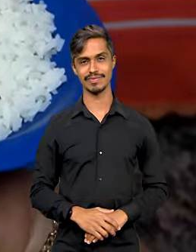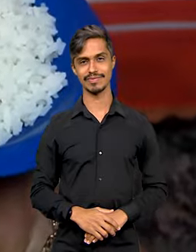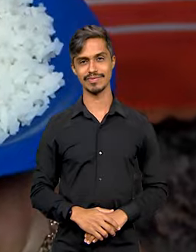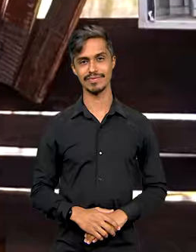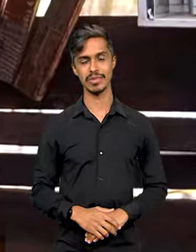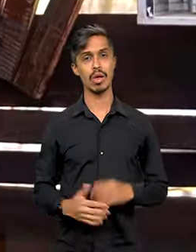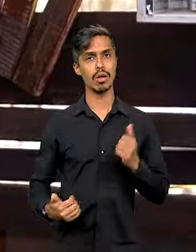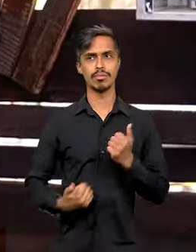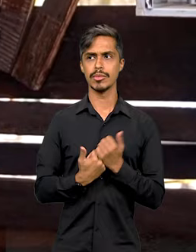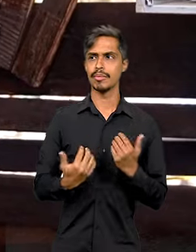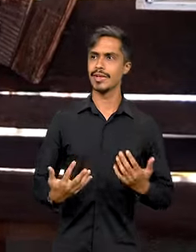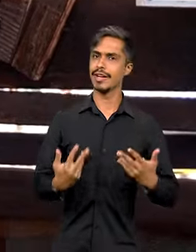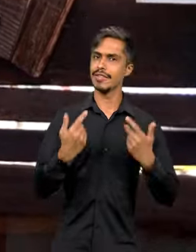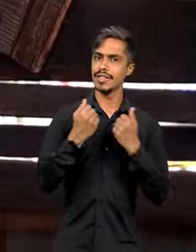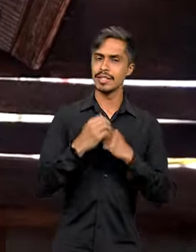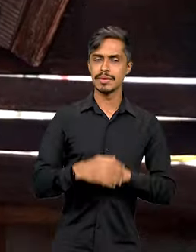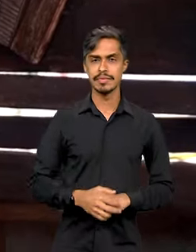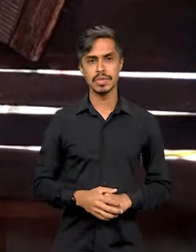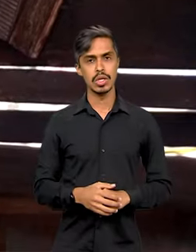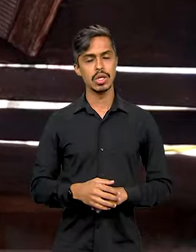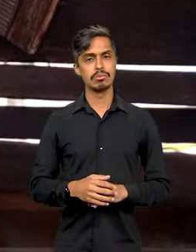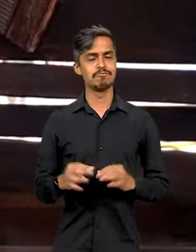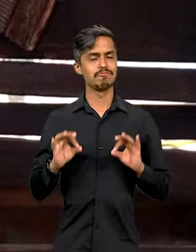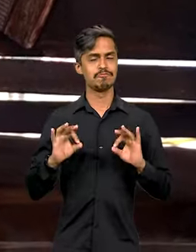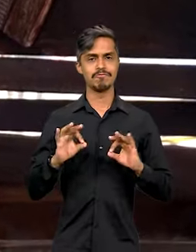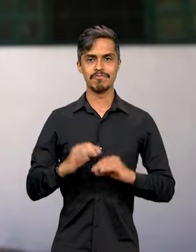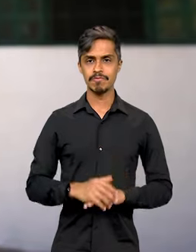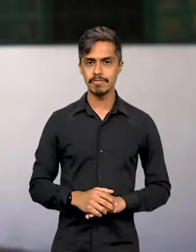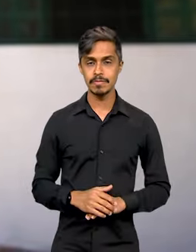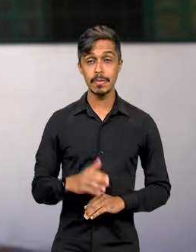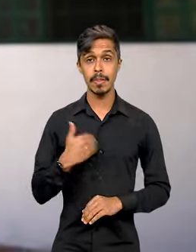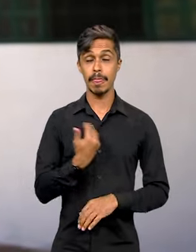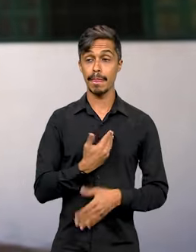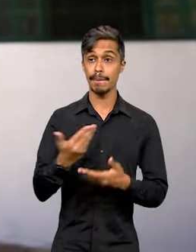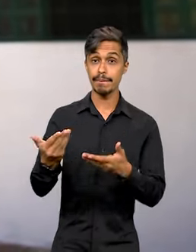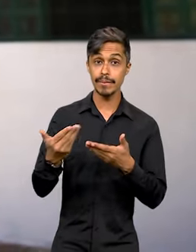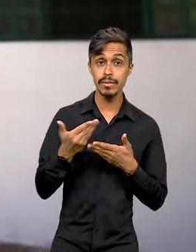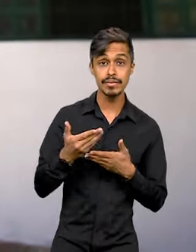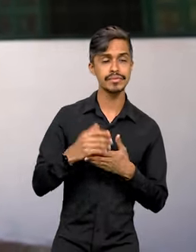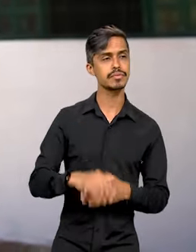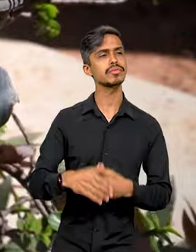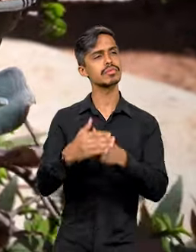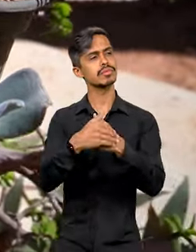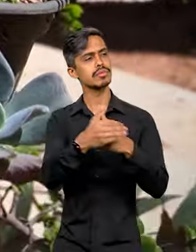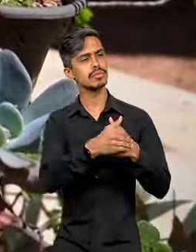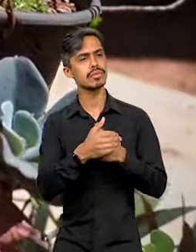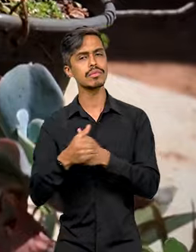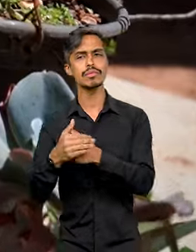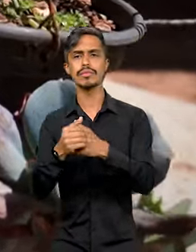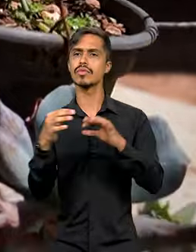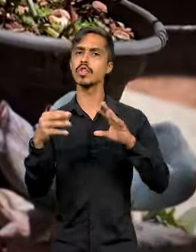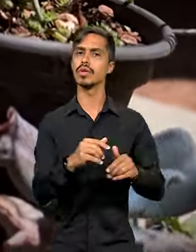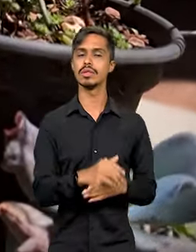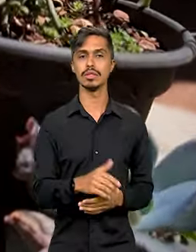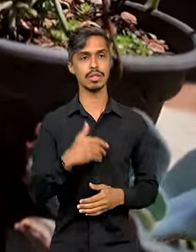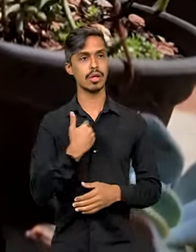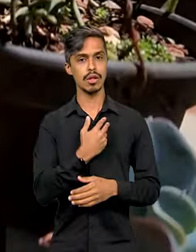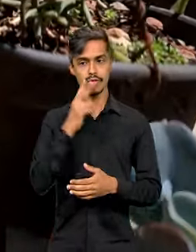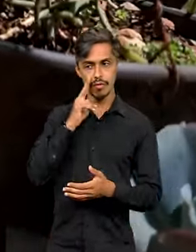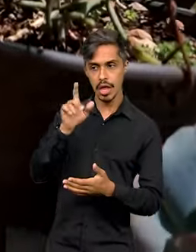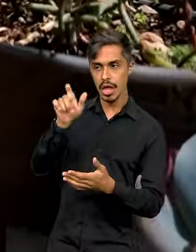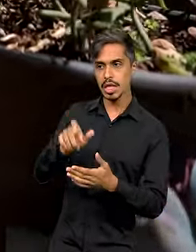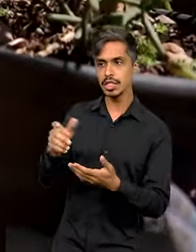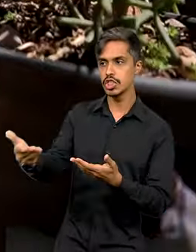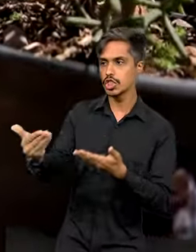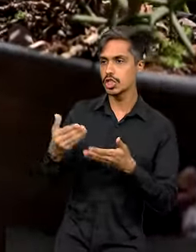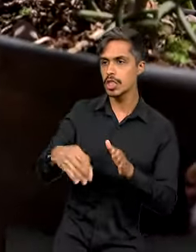tranquilamente suporte maravilhoso uma ajuda maravilhosa a gente recebe a gente dá o acolhimento para eles né quando eles chega